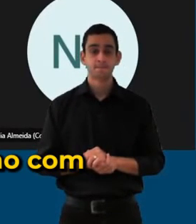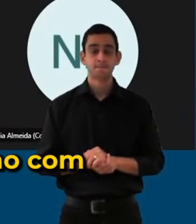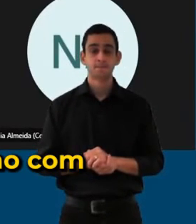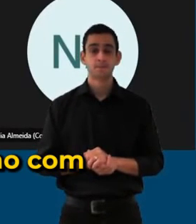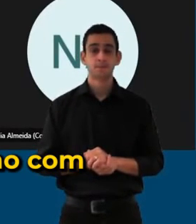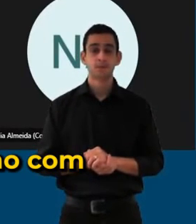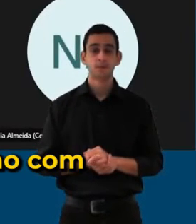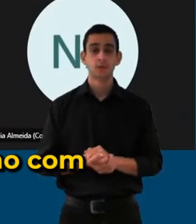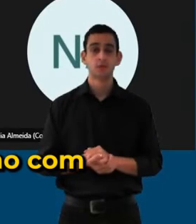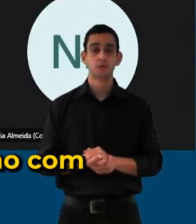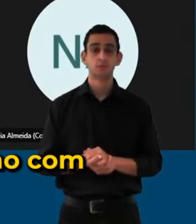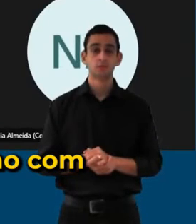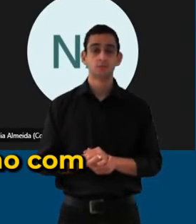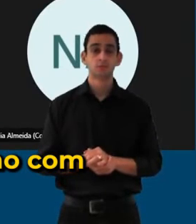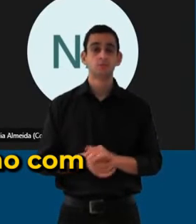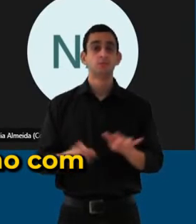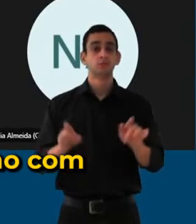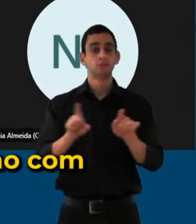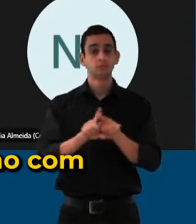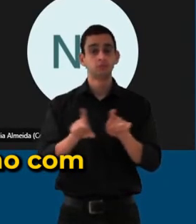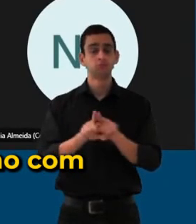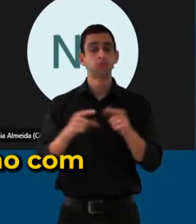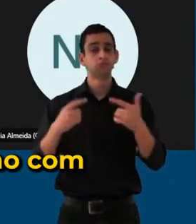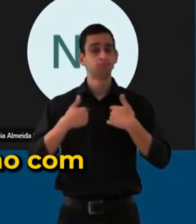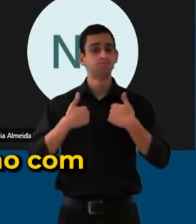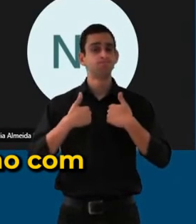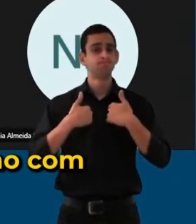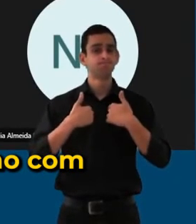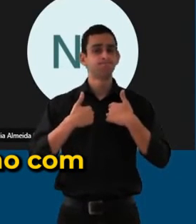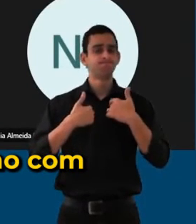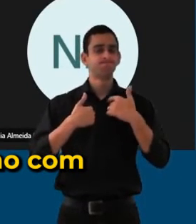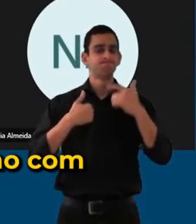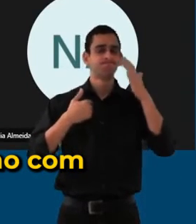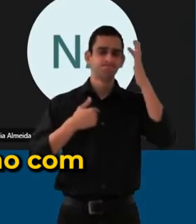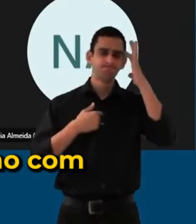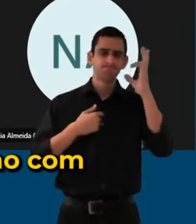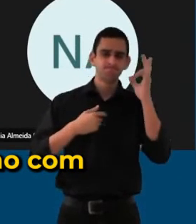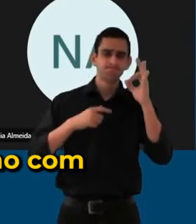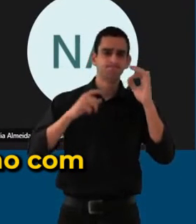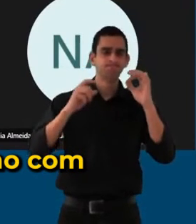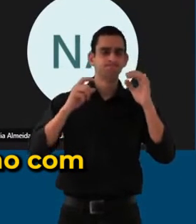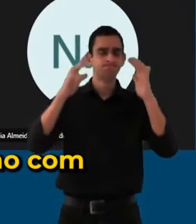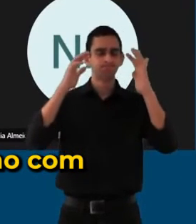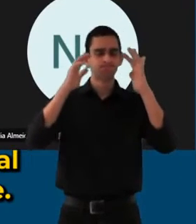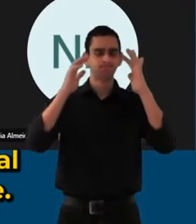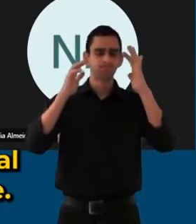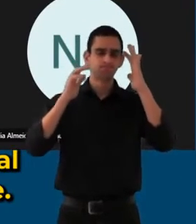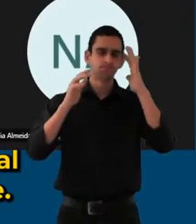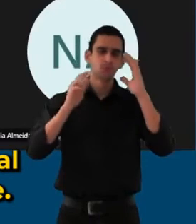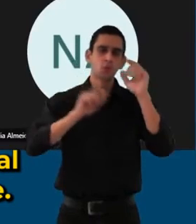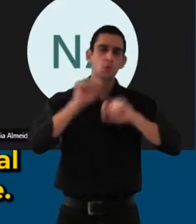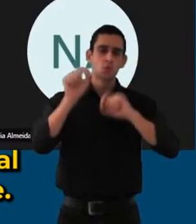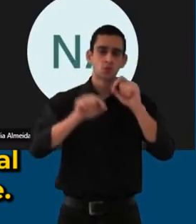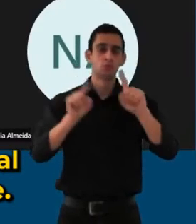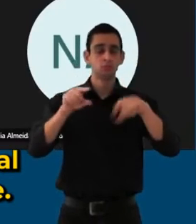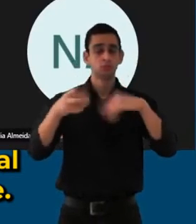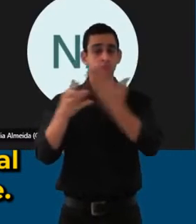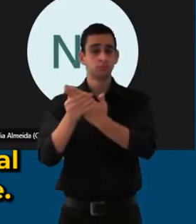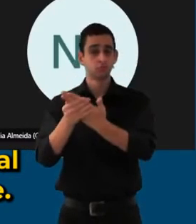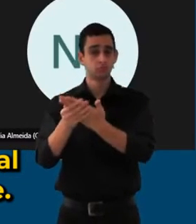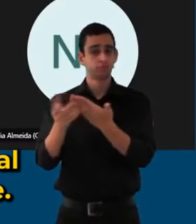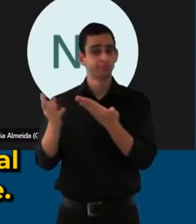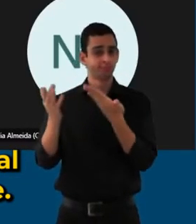doutora, uma certa dúvida que eu mesmo tenho com o processo aqui, que eu acho que, inclusive, vai ser o